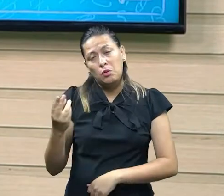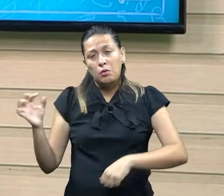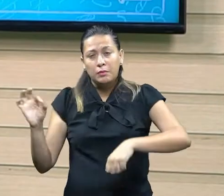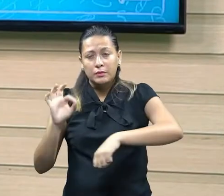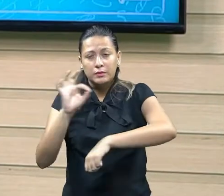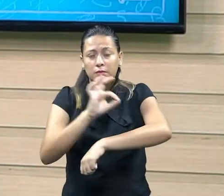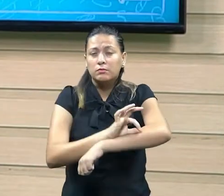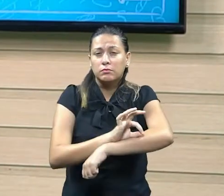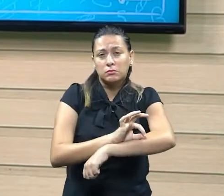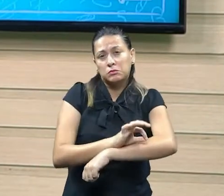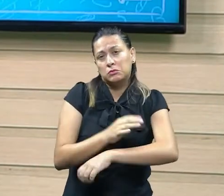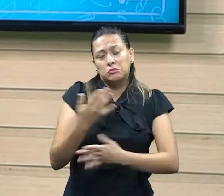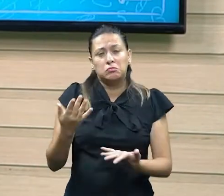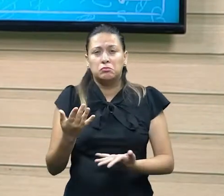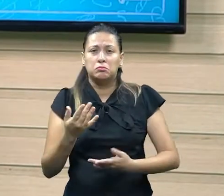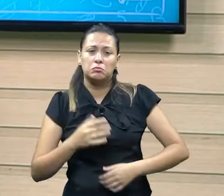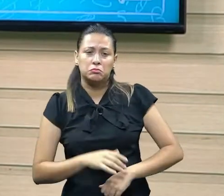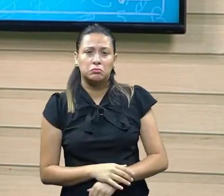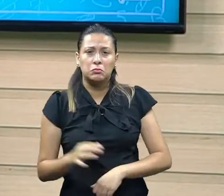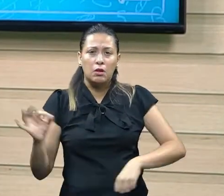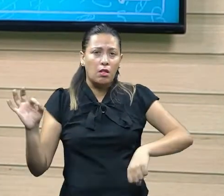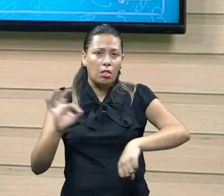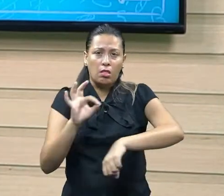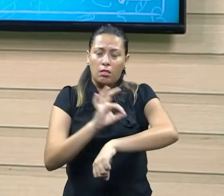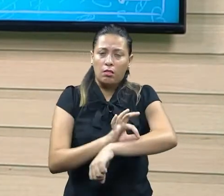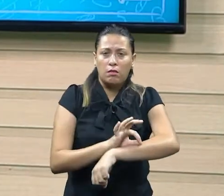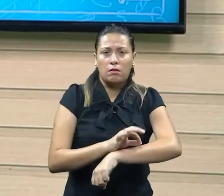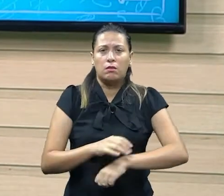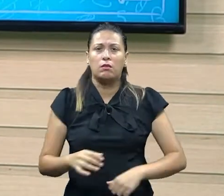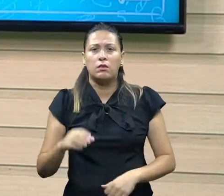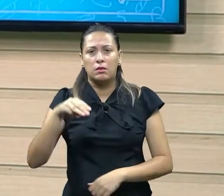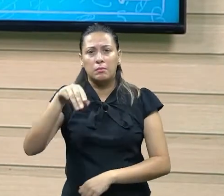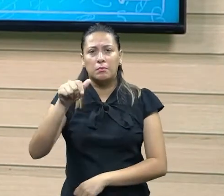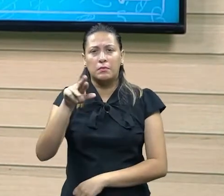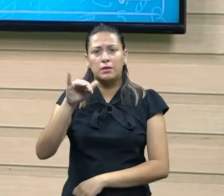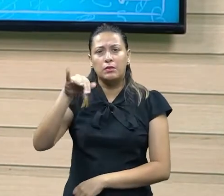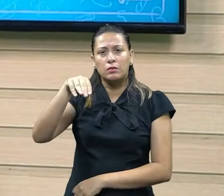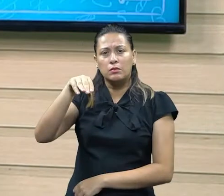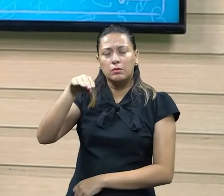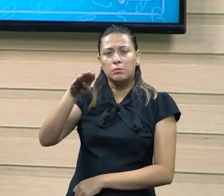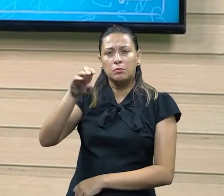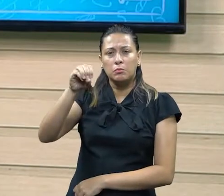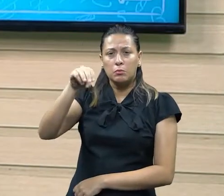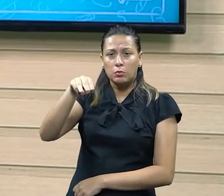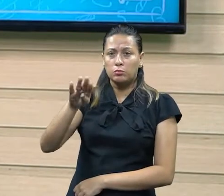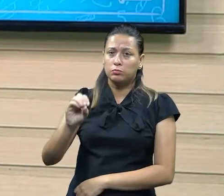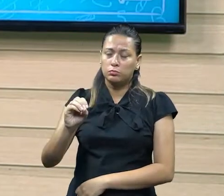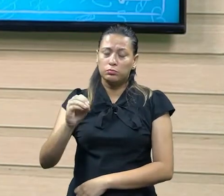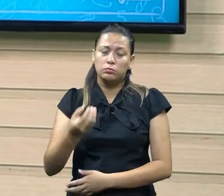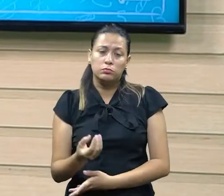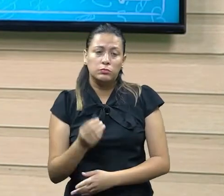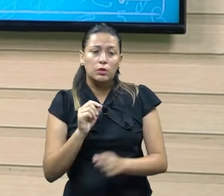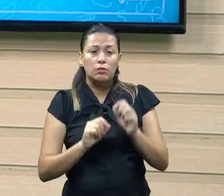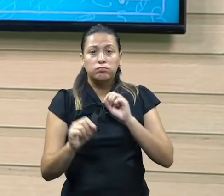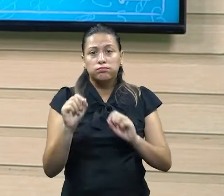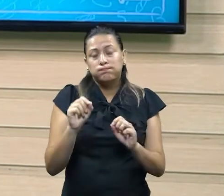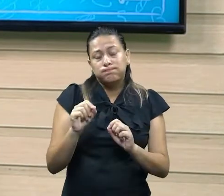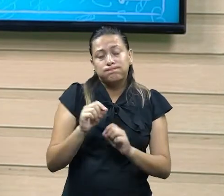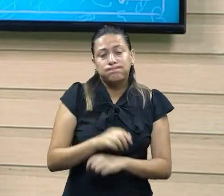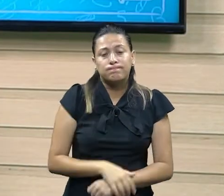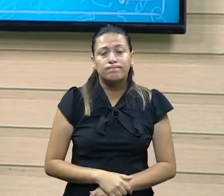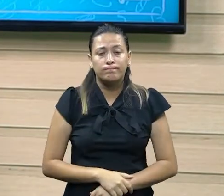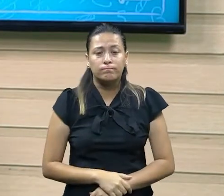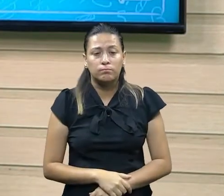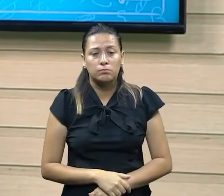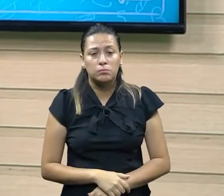Vamos pensar em insetos como abelhas, marimbondos, que podem também, que são animais